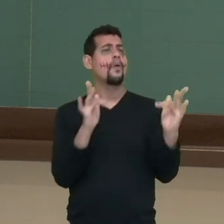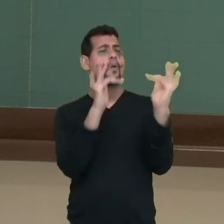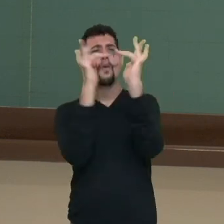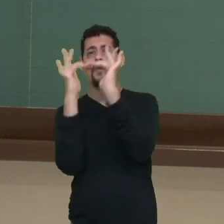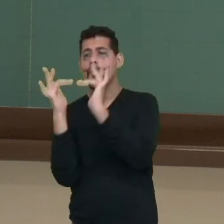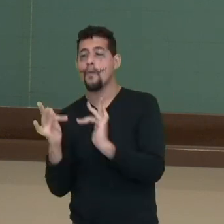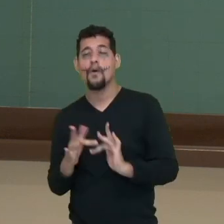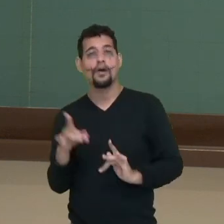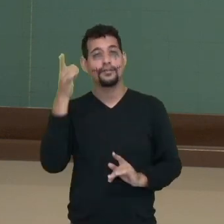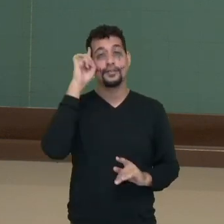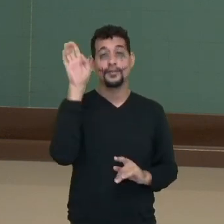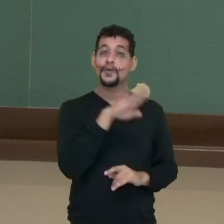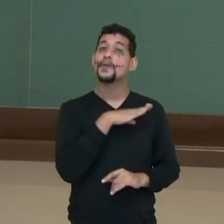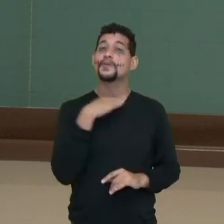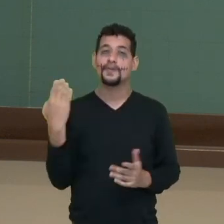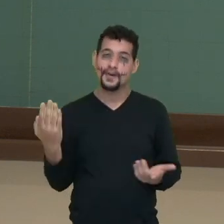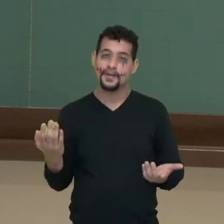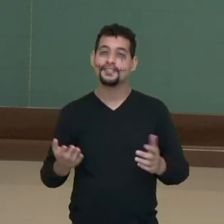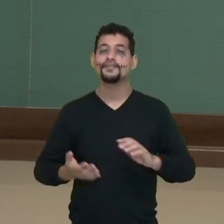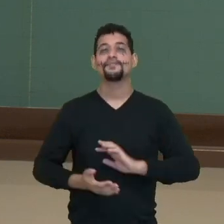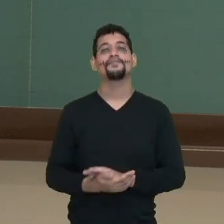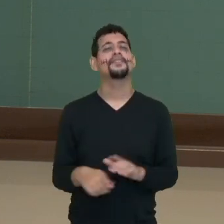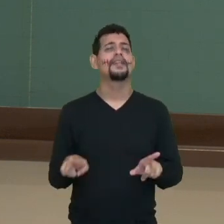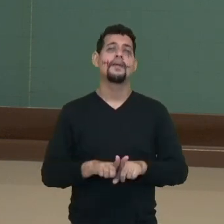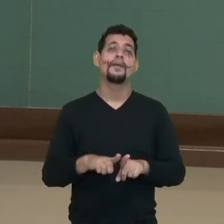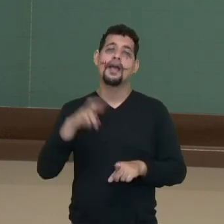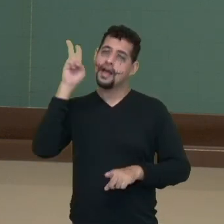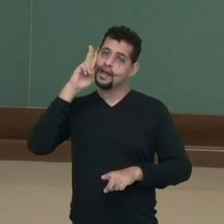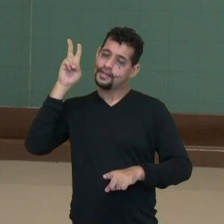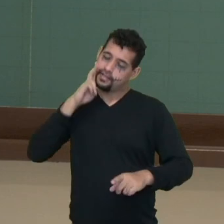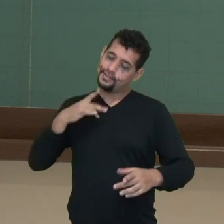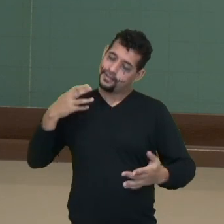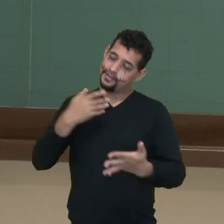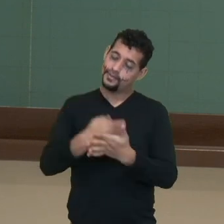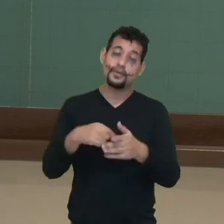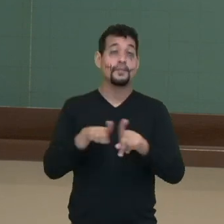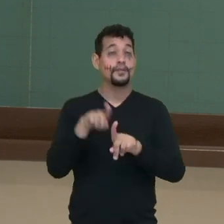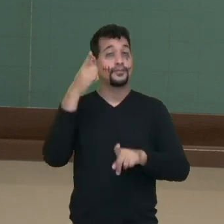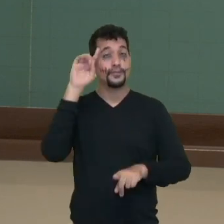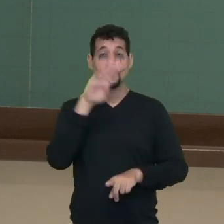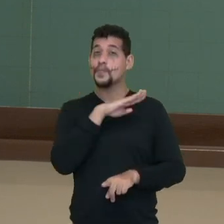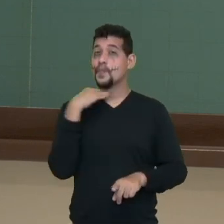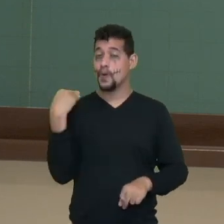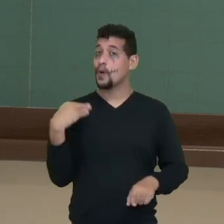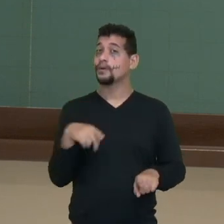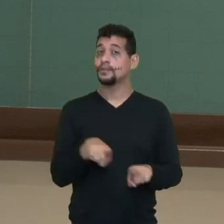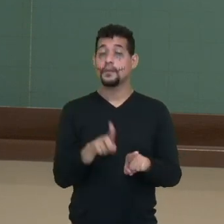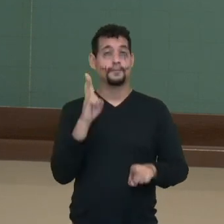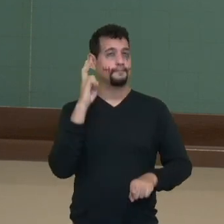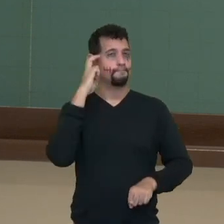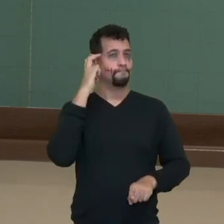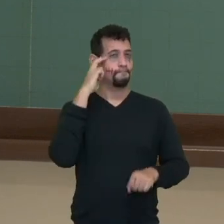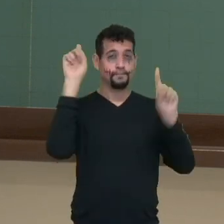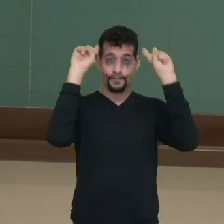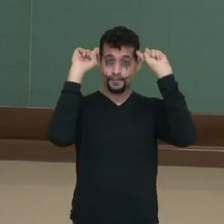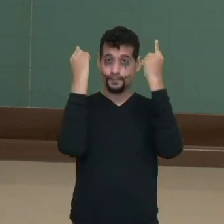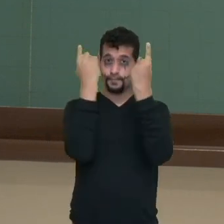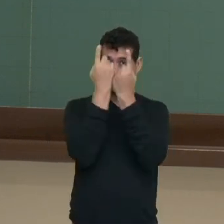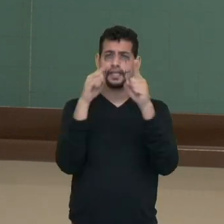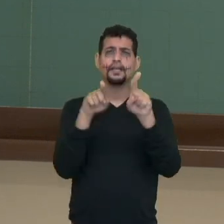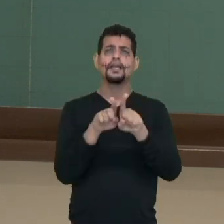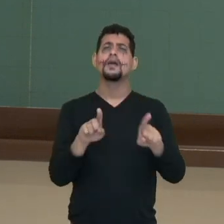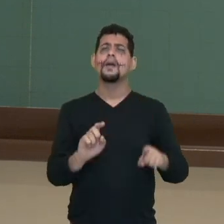a data do Dia dos Mortos, a história das Catrinas, a história do Dia dos Mortos na cultura mexicana